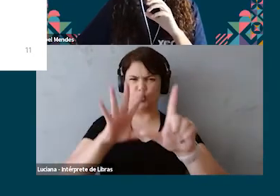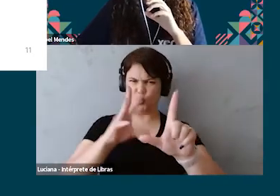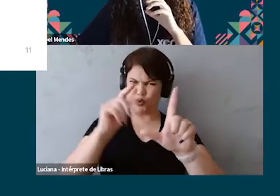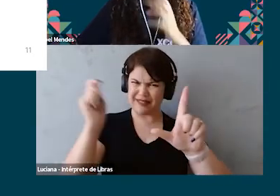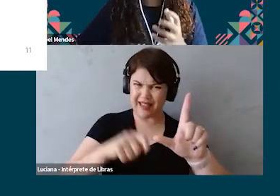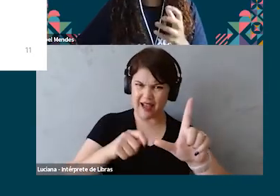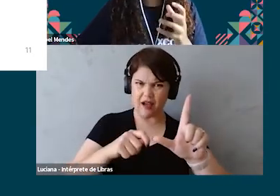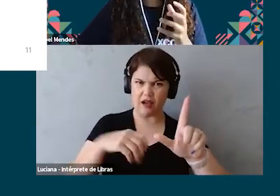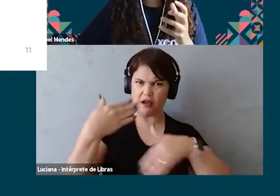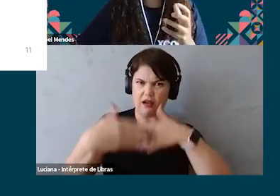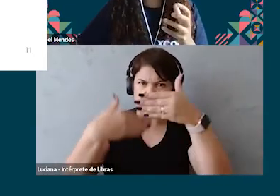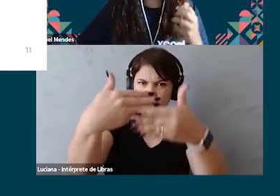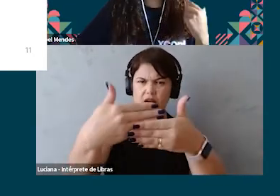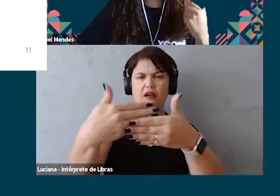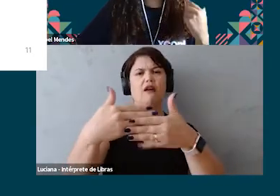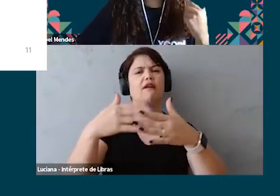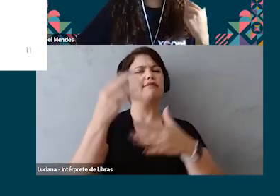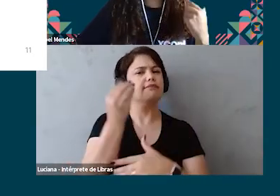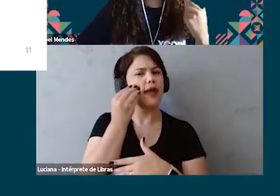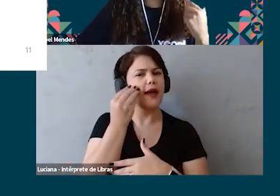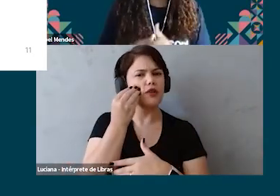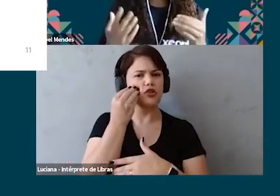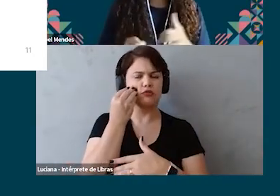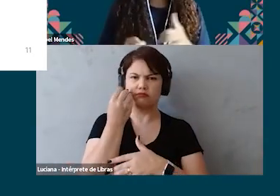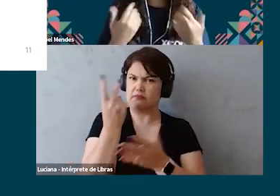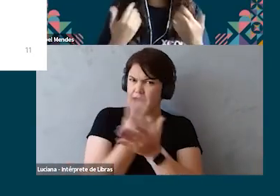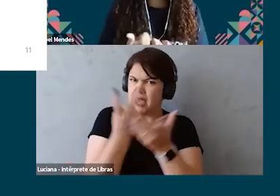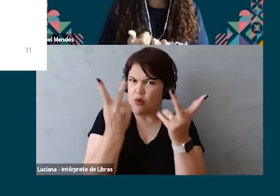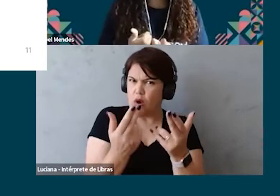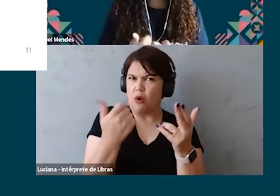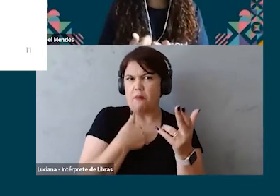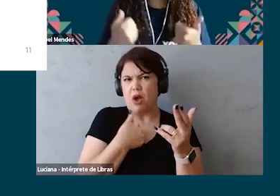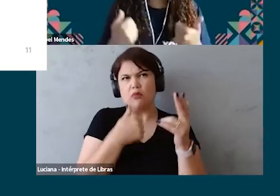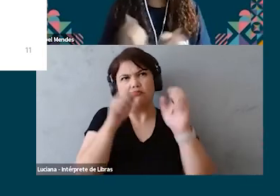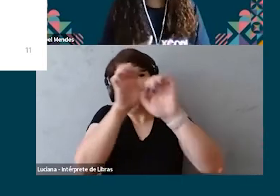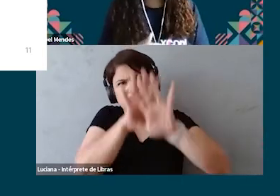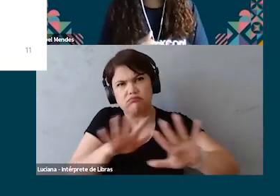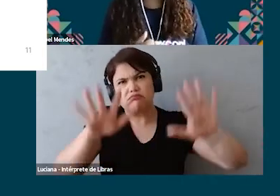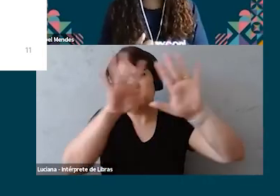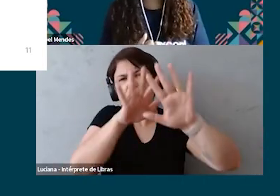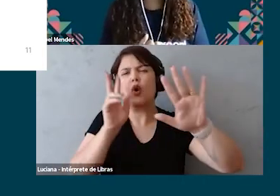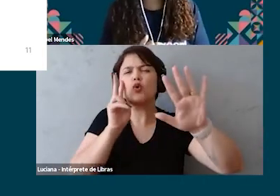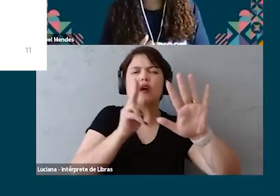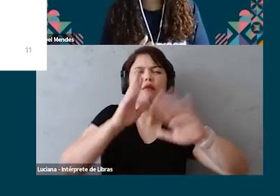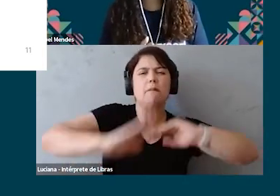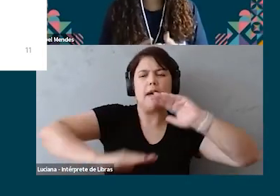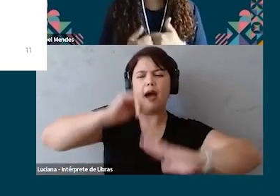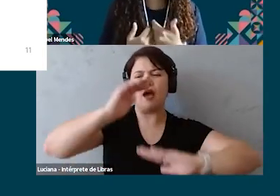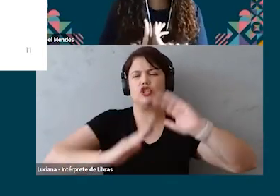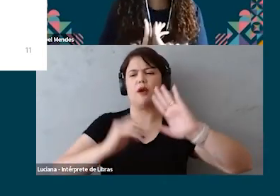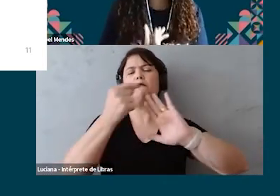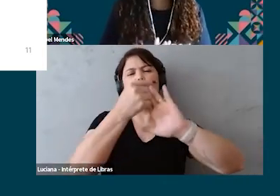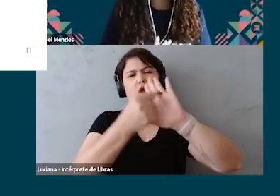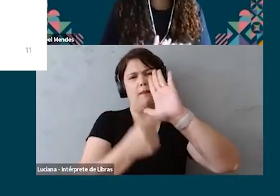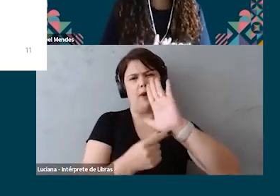imagem. Desenvolvimento e testes. Mesma coisa, meu código está semântico, eu estou usando boas práticas